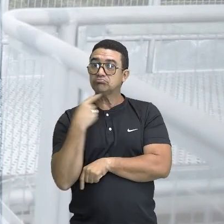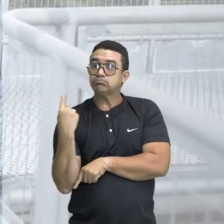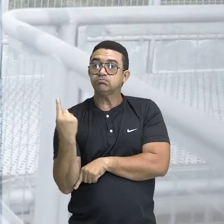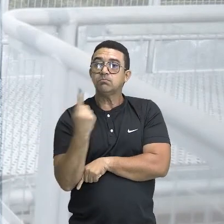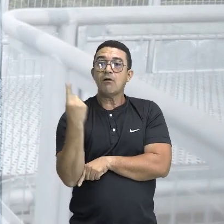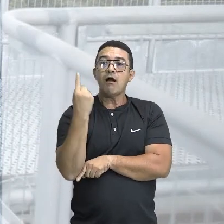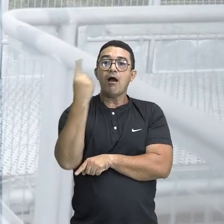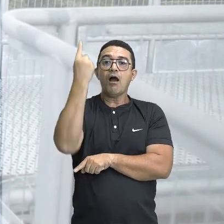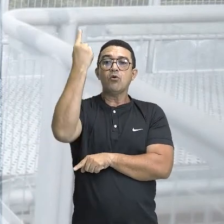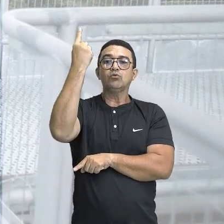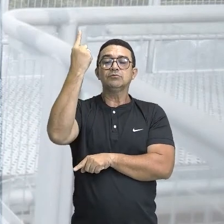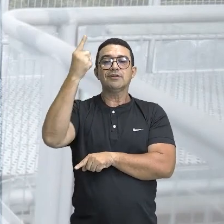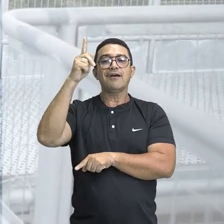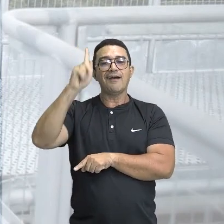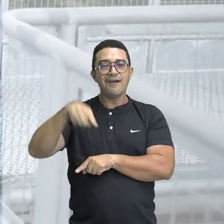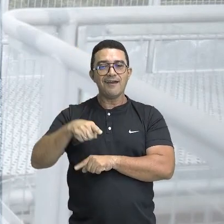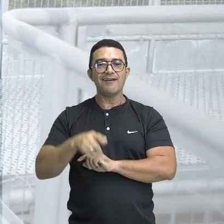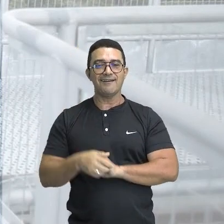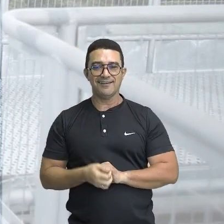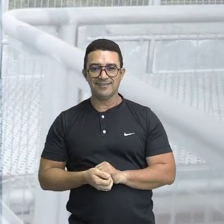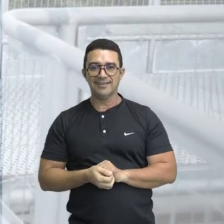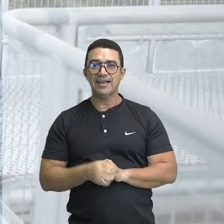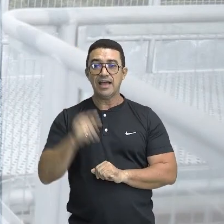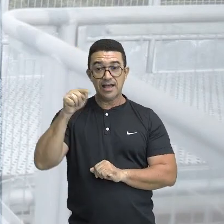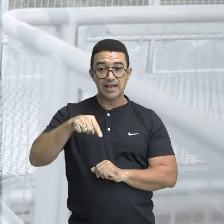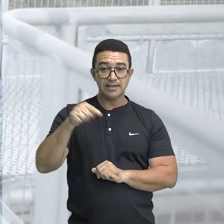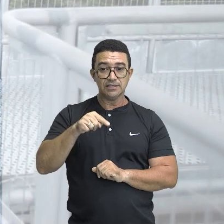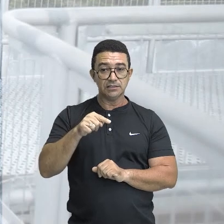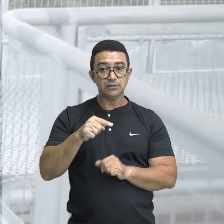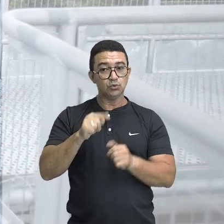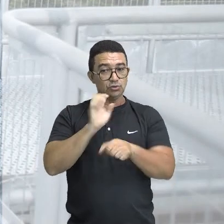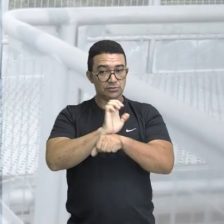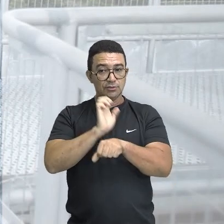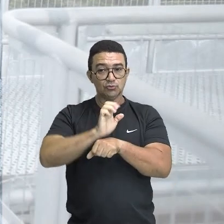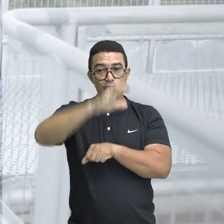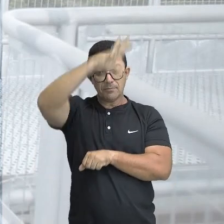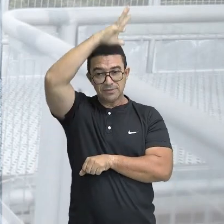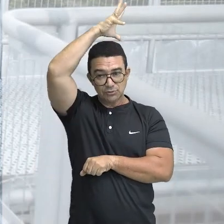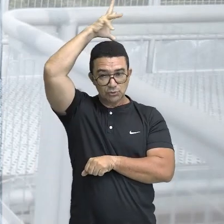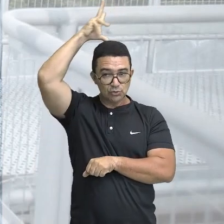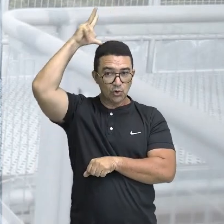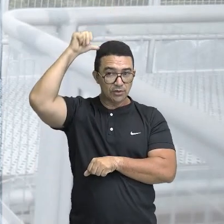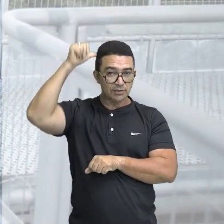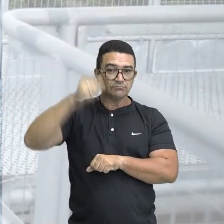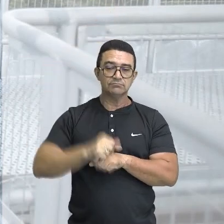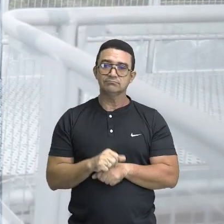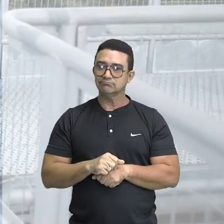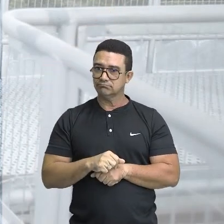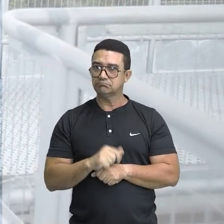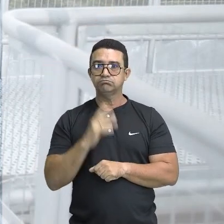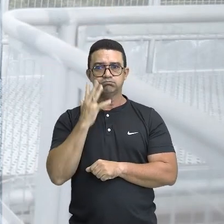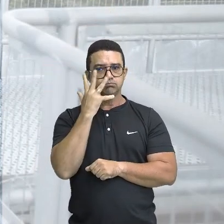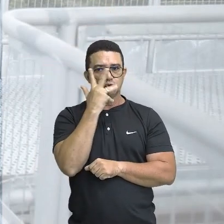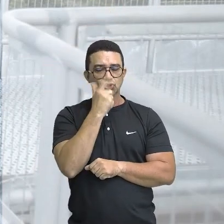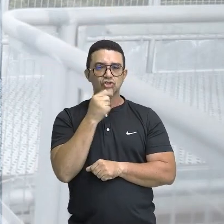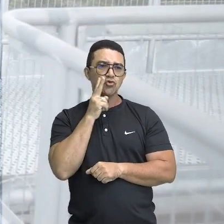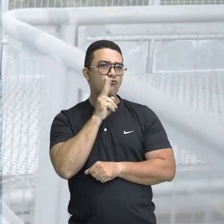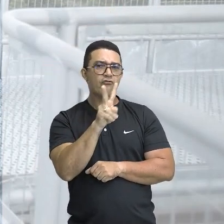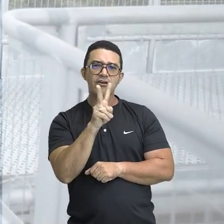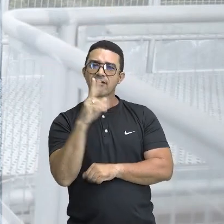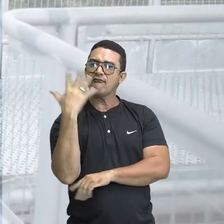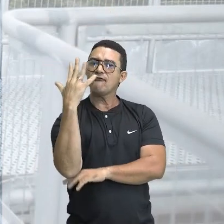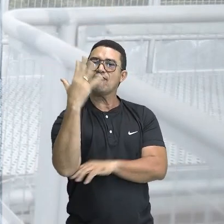alta de uma reserva florestal, aqui no nosso estado do Amazonas, e é muito bonito ver a